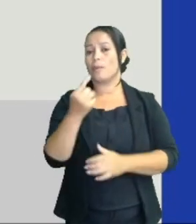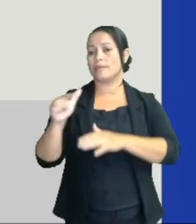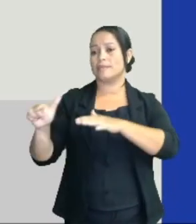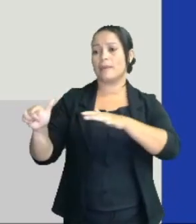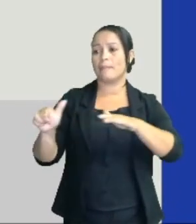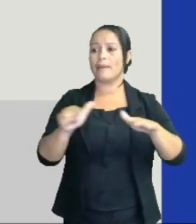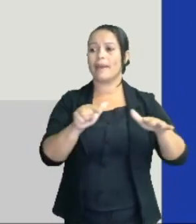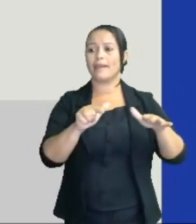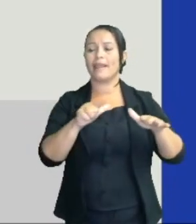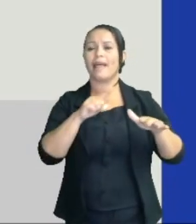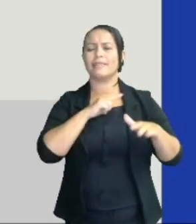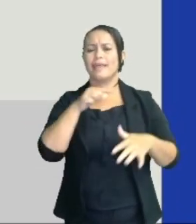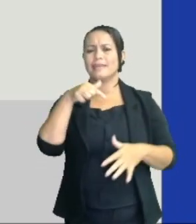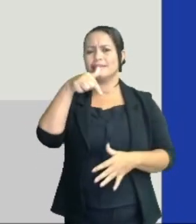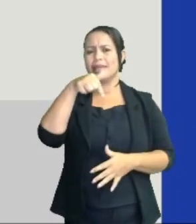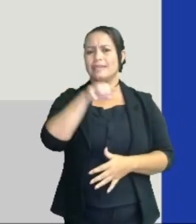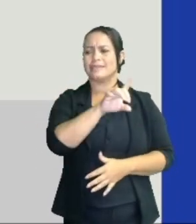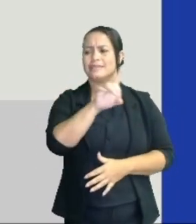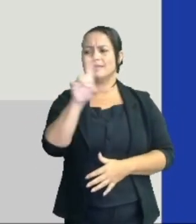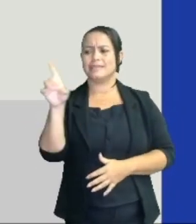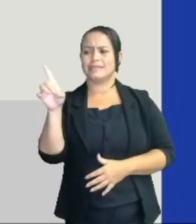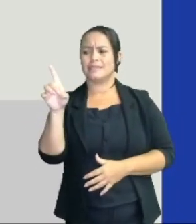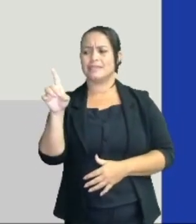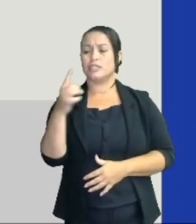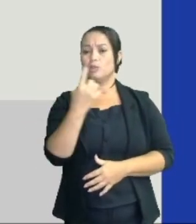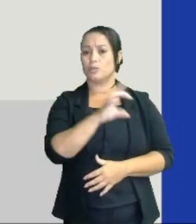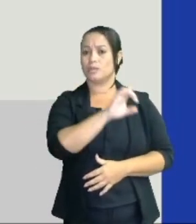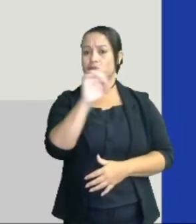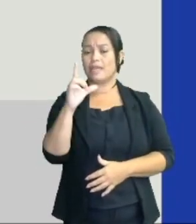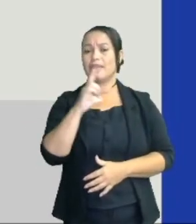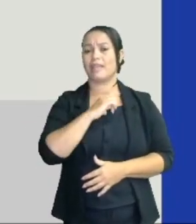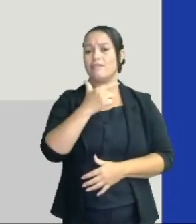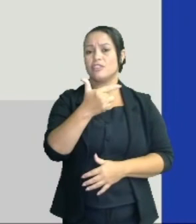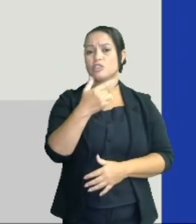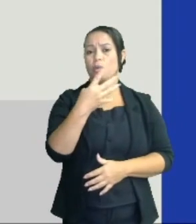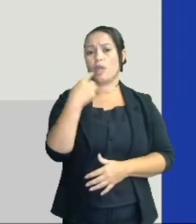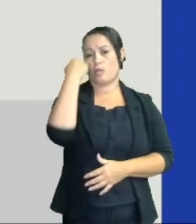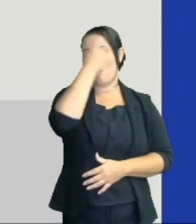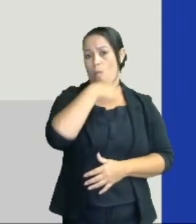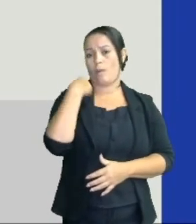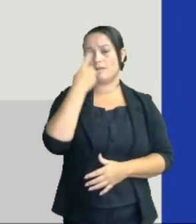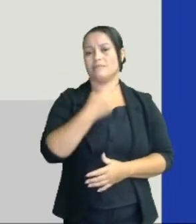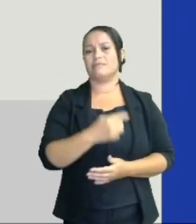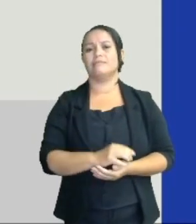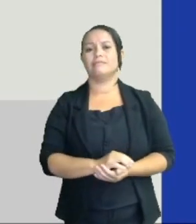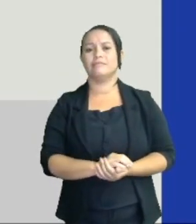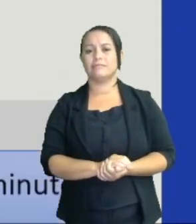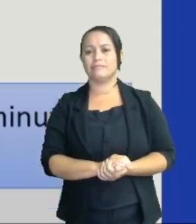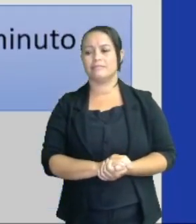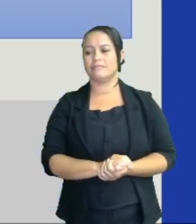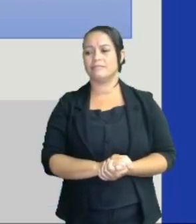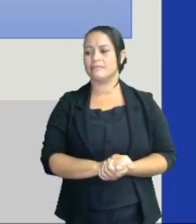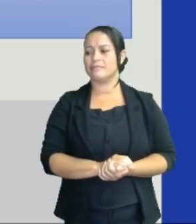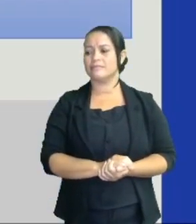Uma semana tem 7 dias. Um dia tem 24 horas.